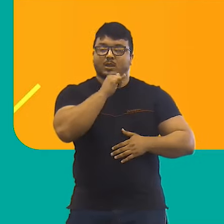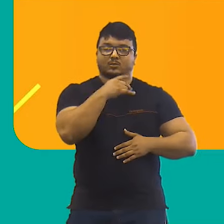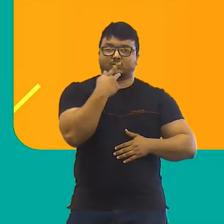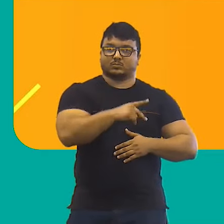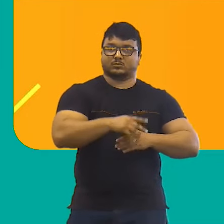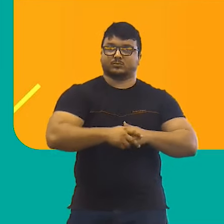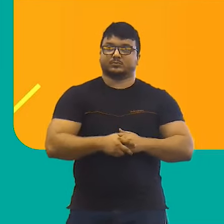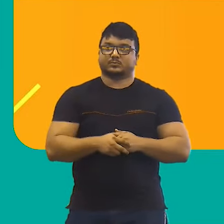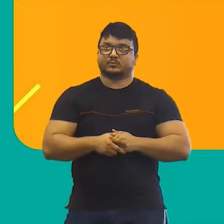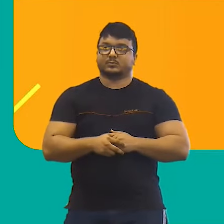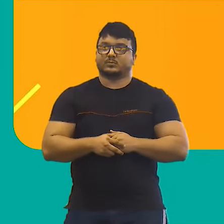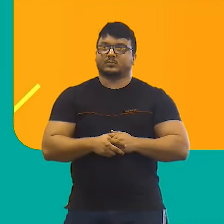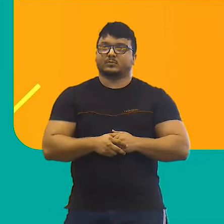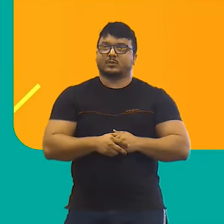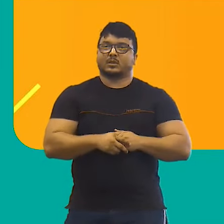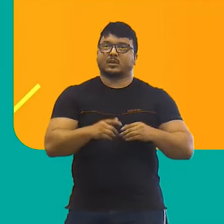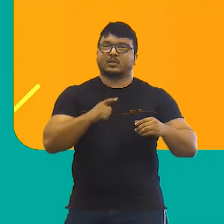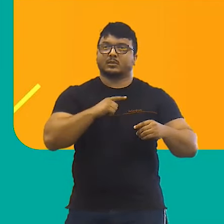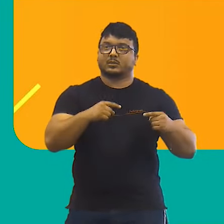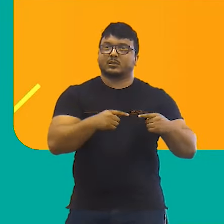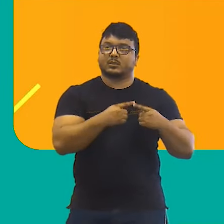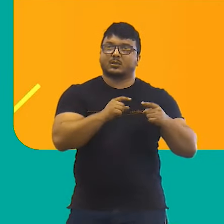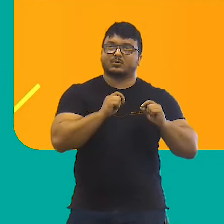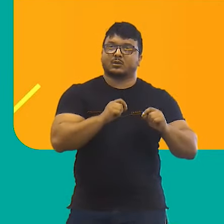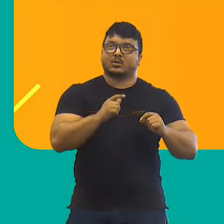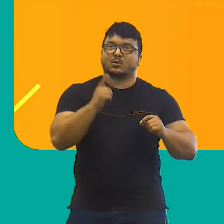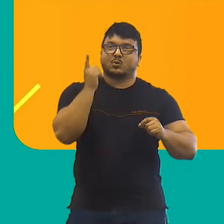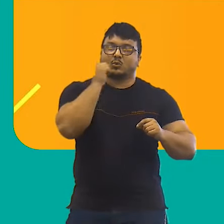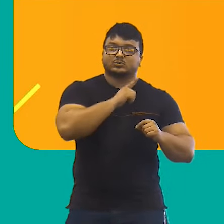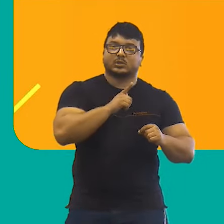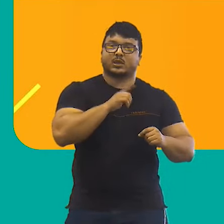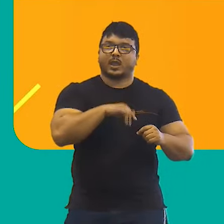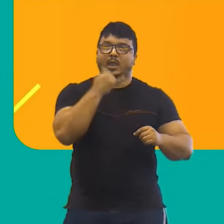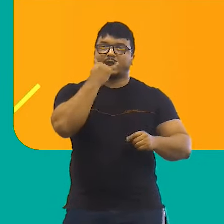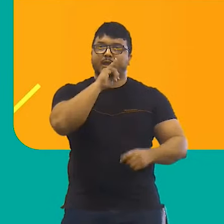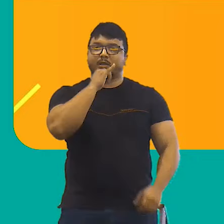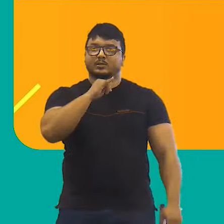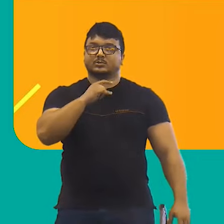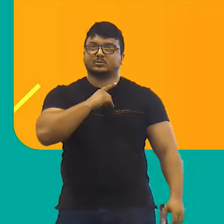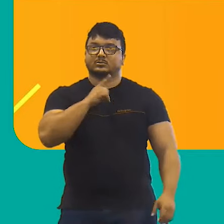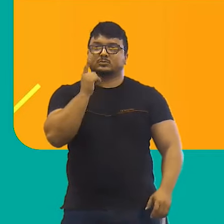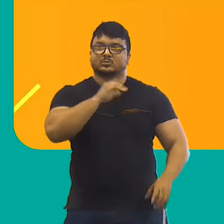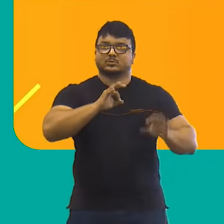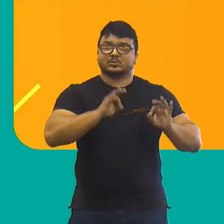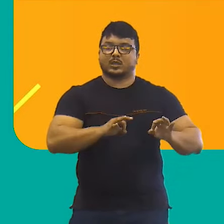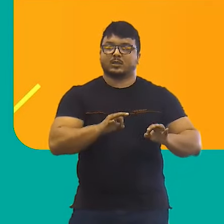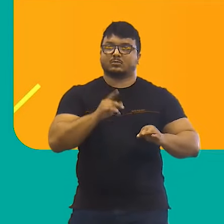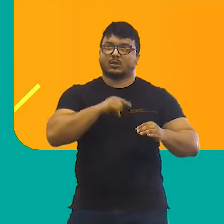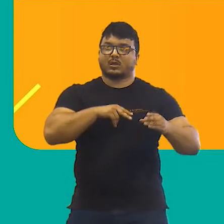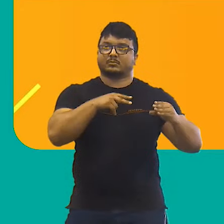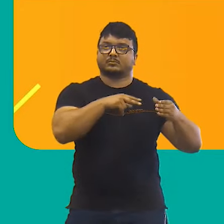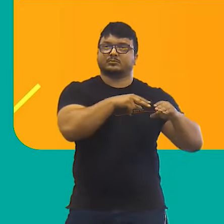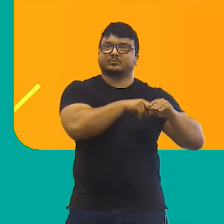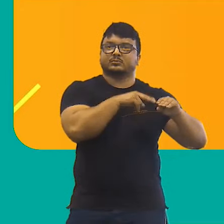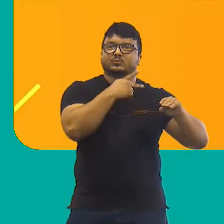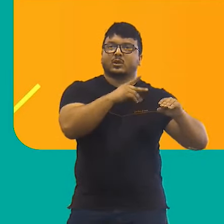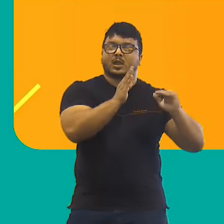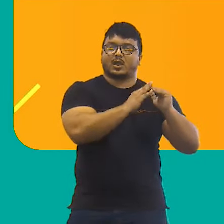eletromagnética. E é desse jeito que se consegue a energia para as tomadas das suas